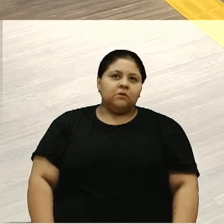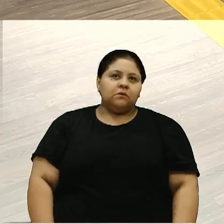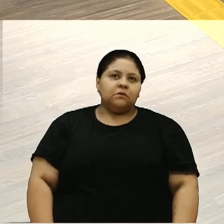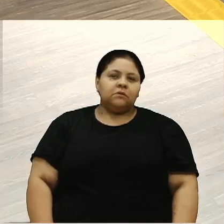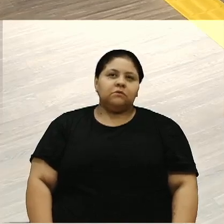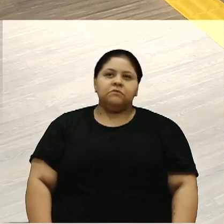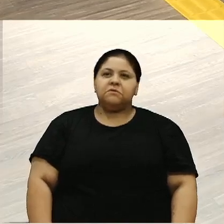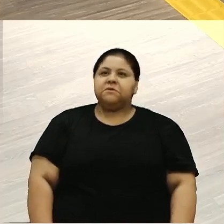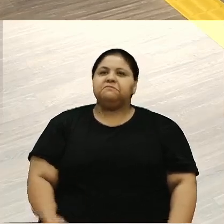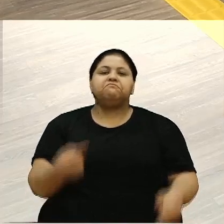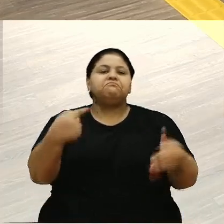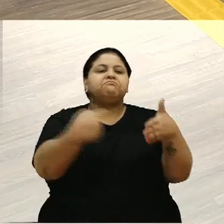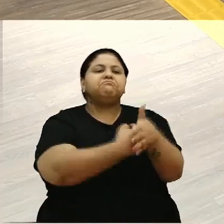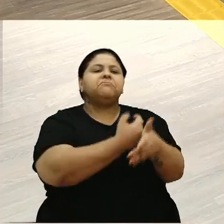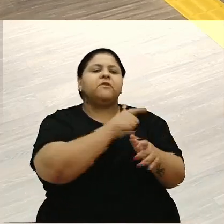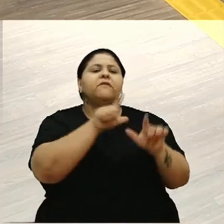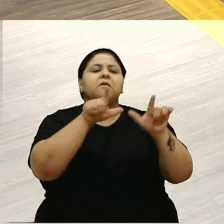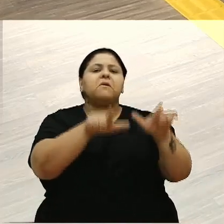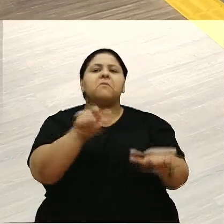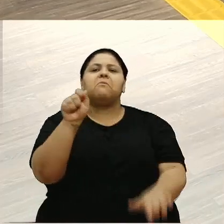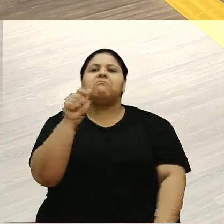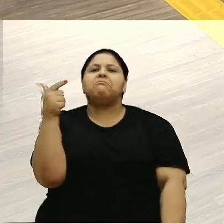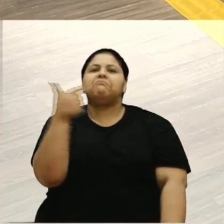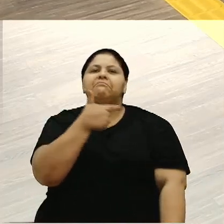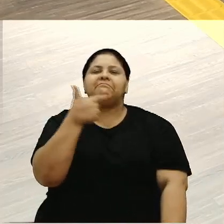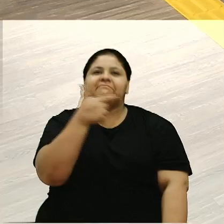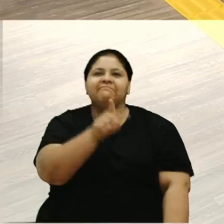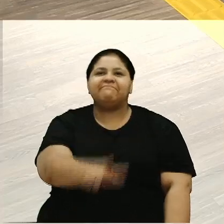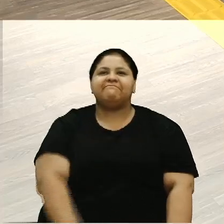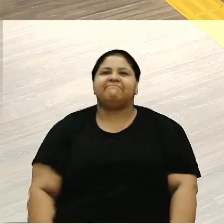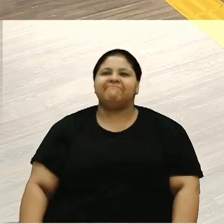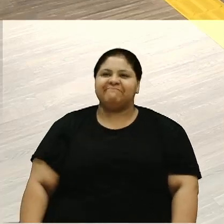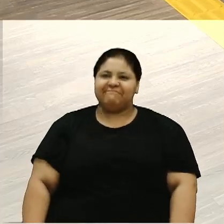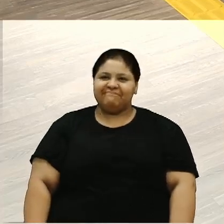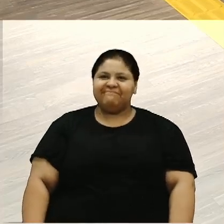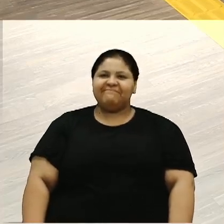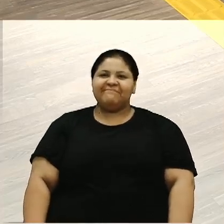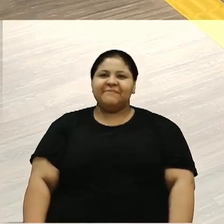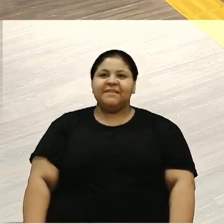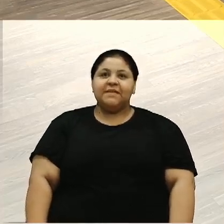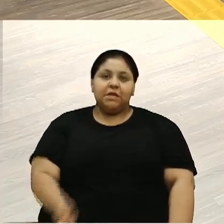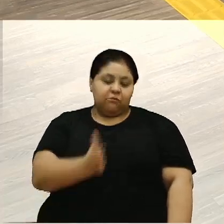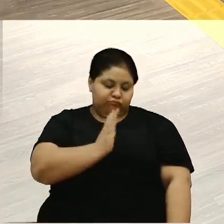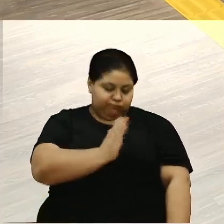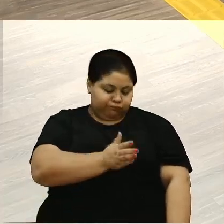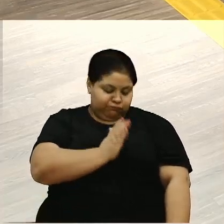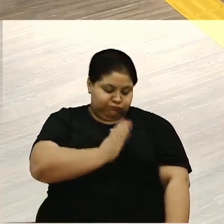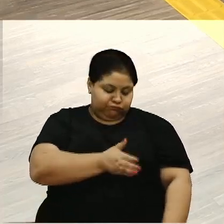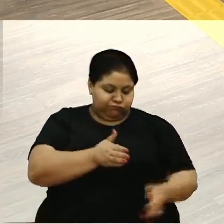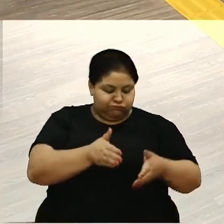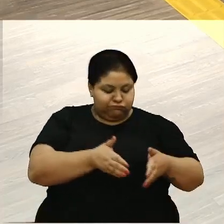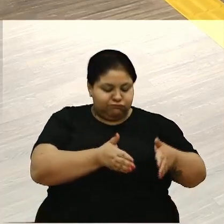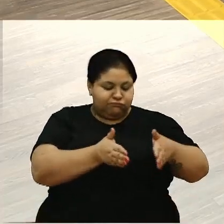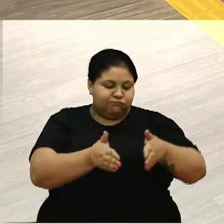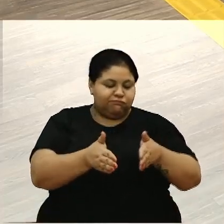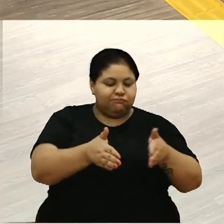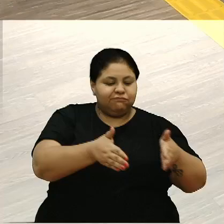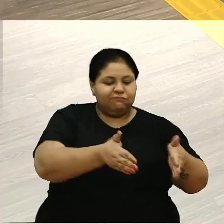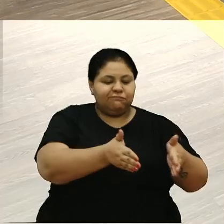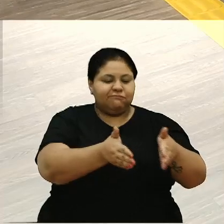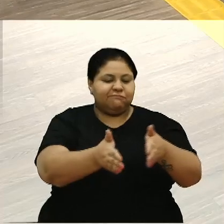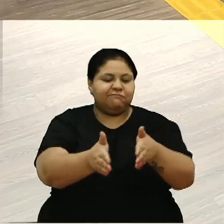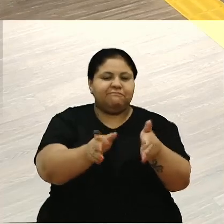Não me perguntes onde fica o Alegrete. Segue o rumo do